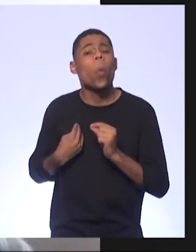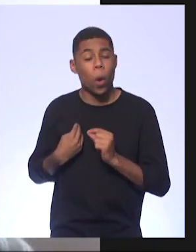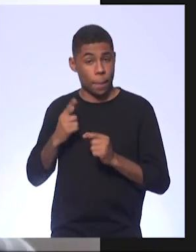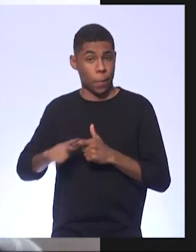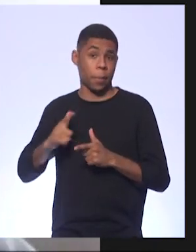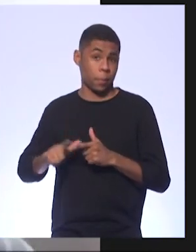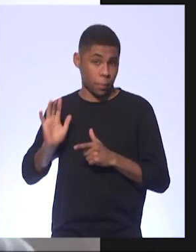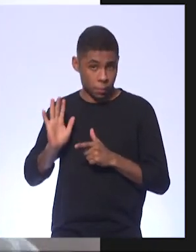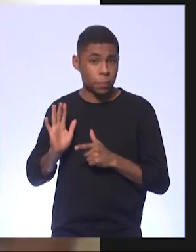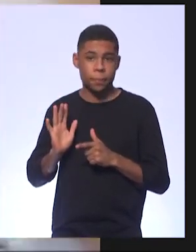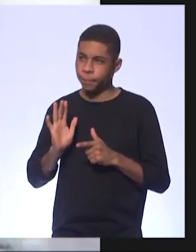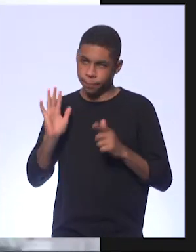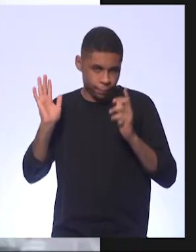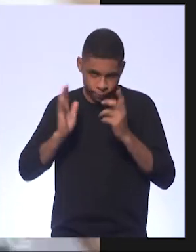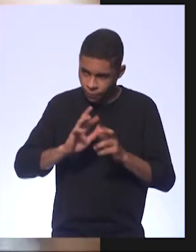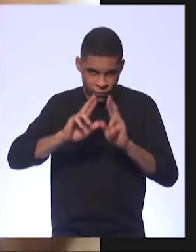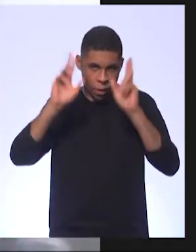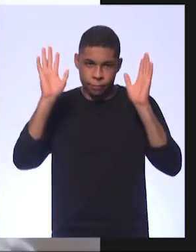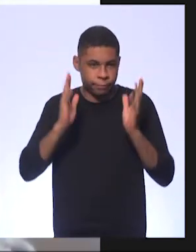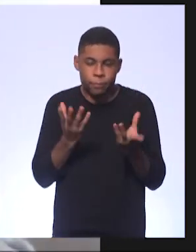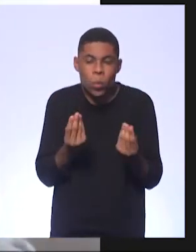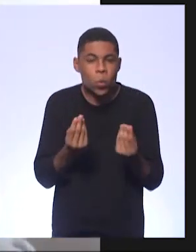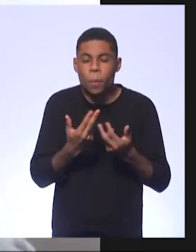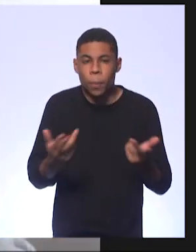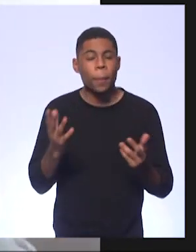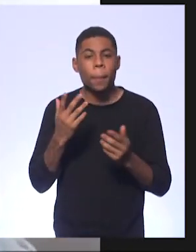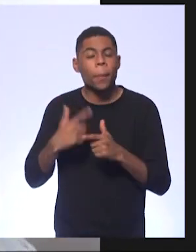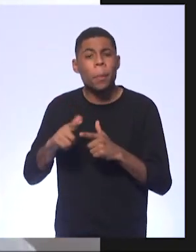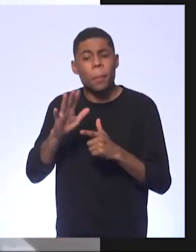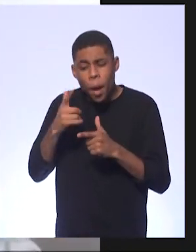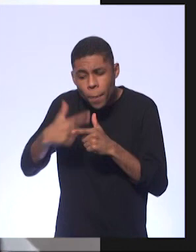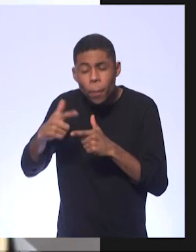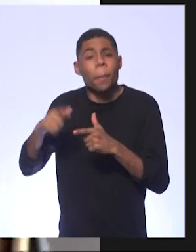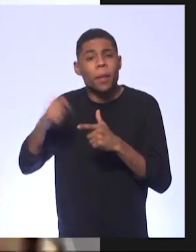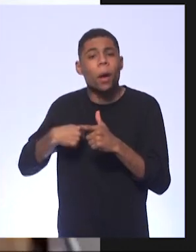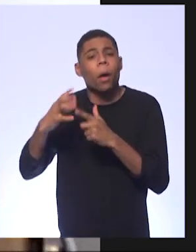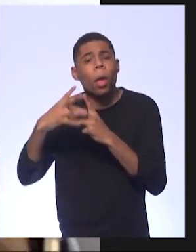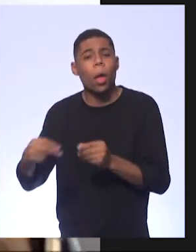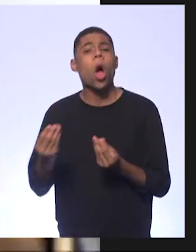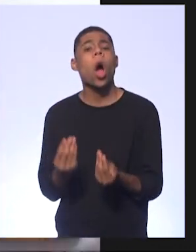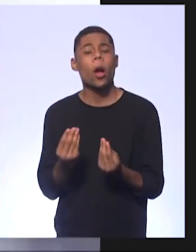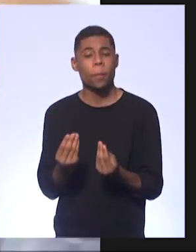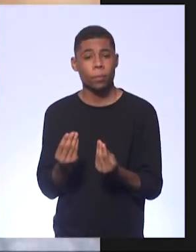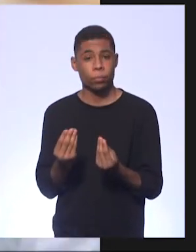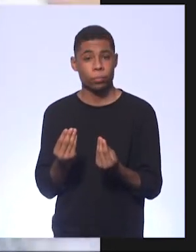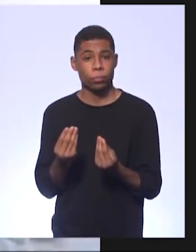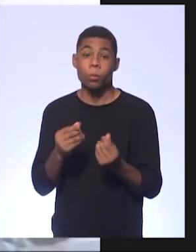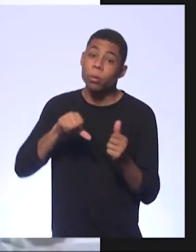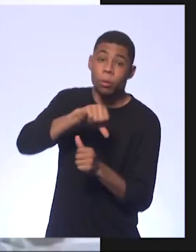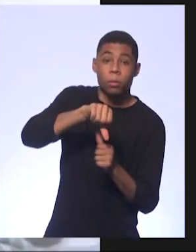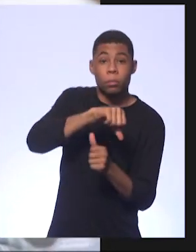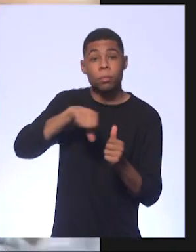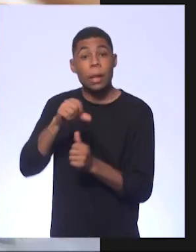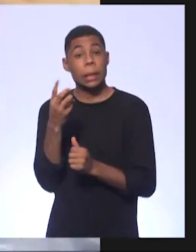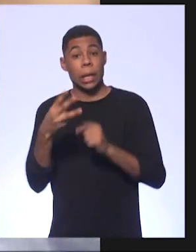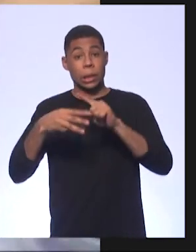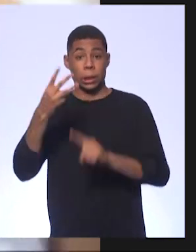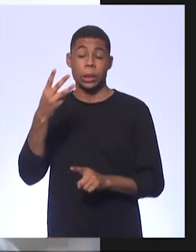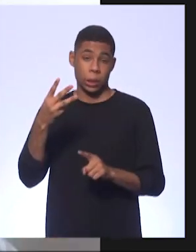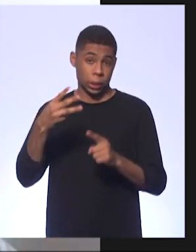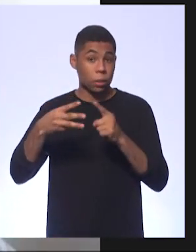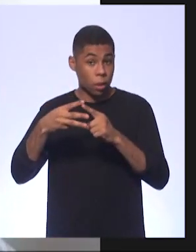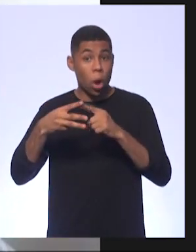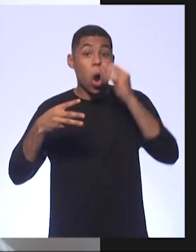problemas, várias ordens. Como que eu resolvo um problema? Mobilizando 3 grandes coisas: os